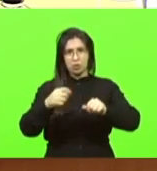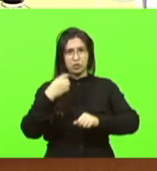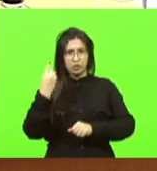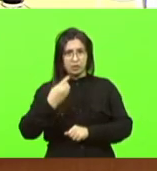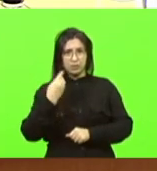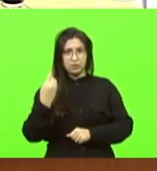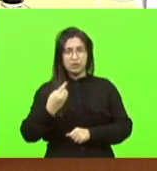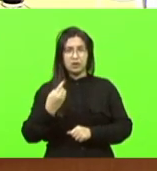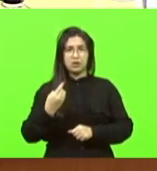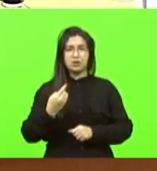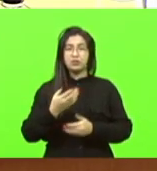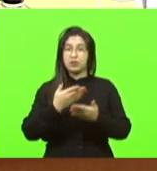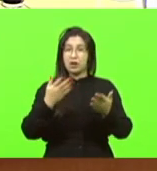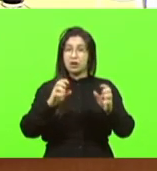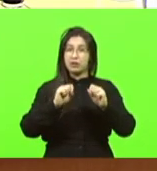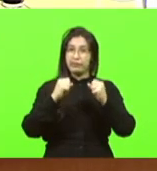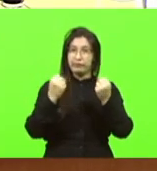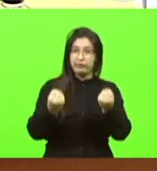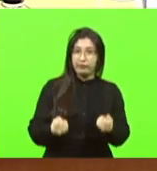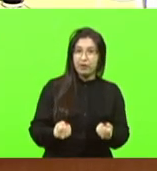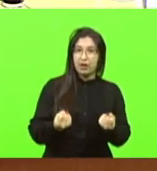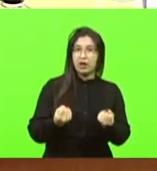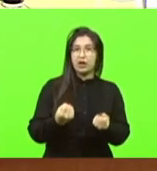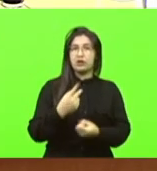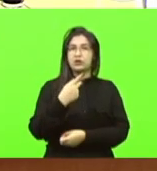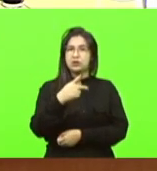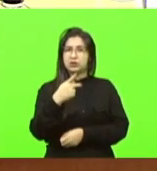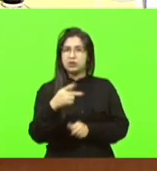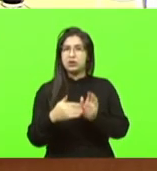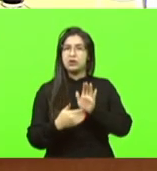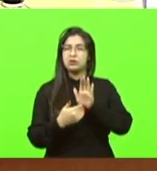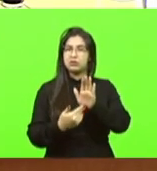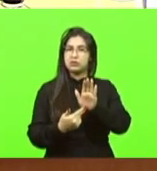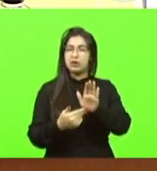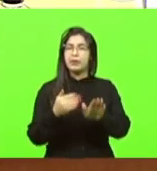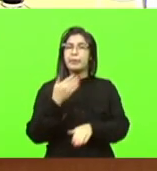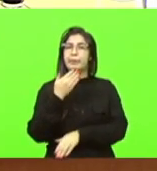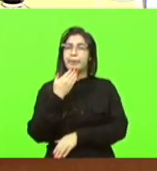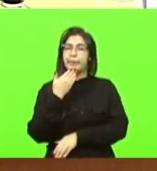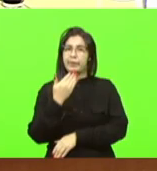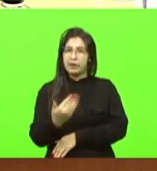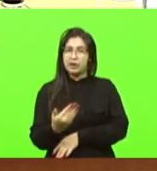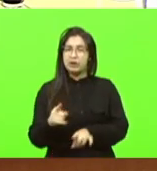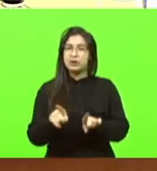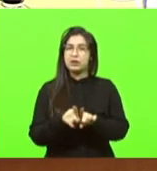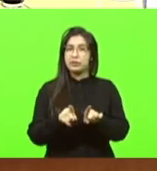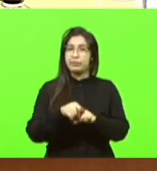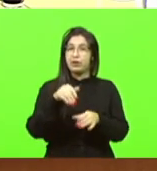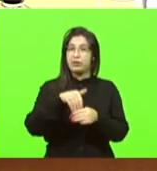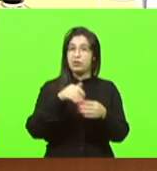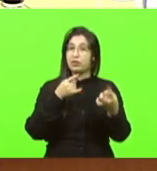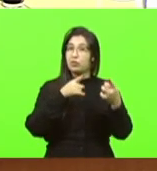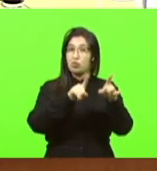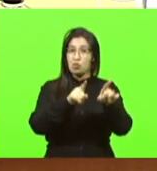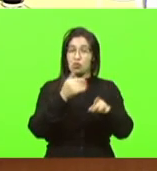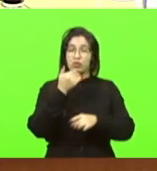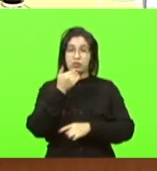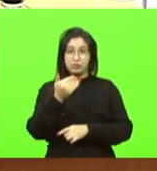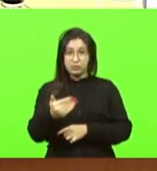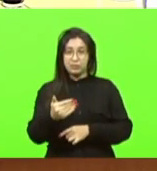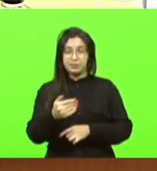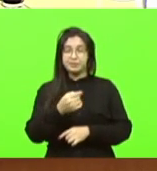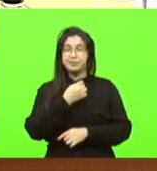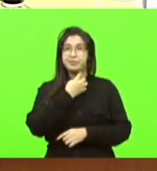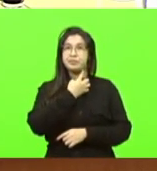aqueles que estão defendendo os seus requerimentos aqueles que estão voltando contra os requerimentos